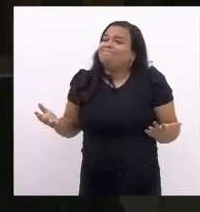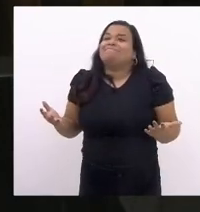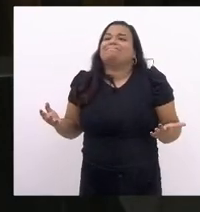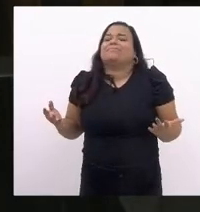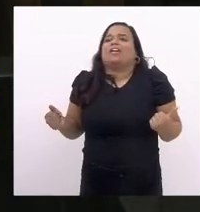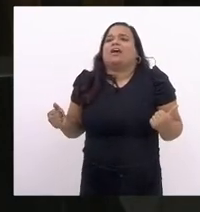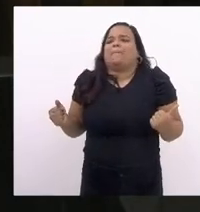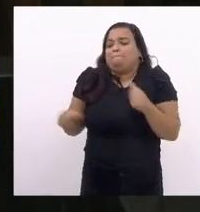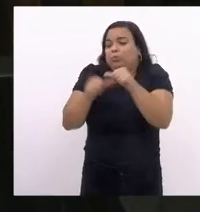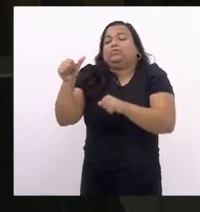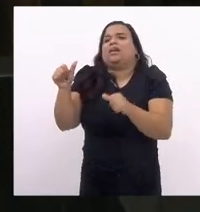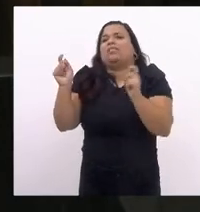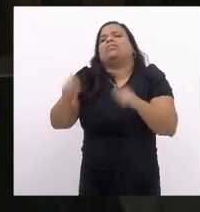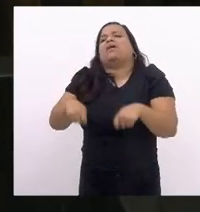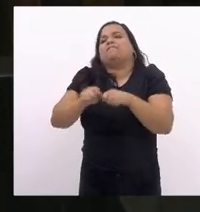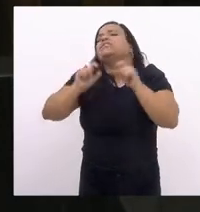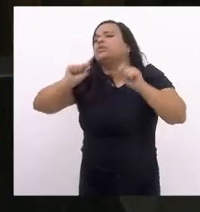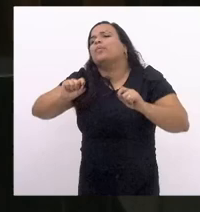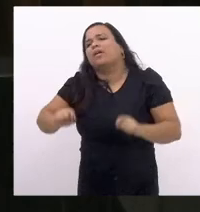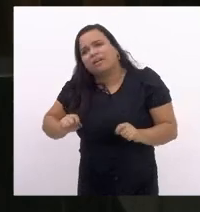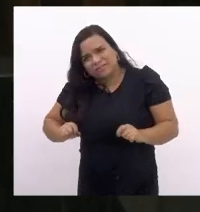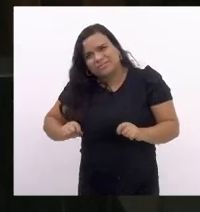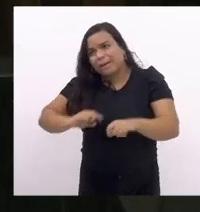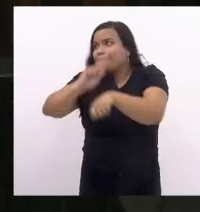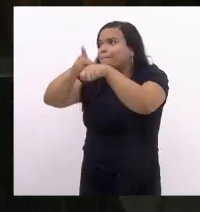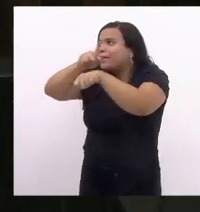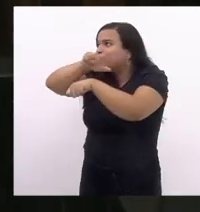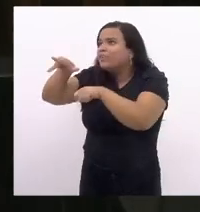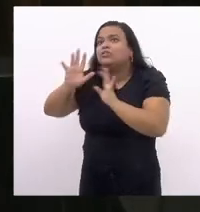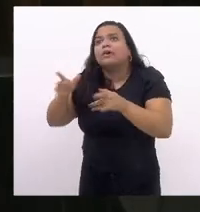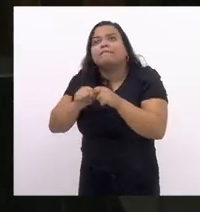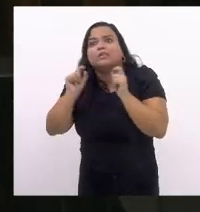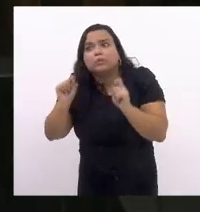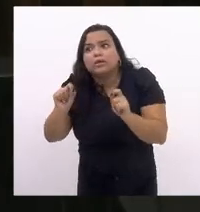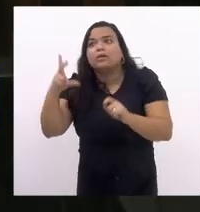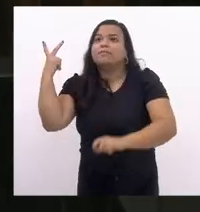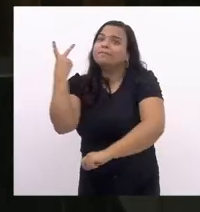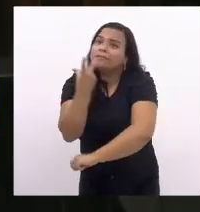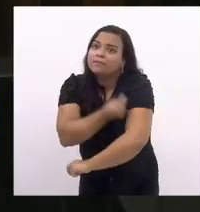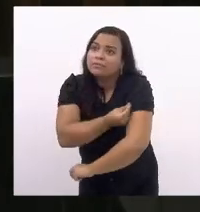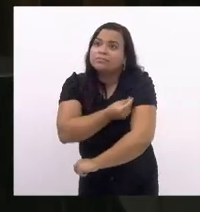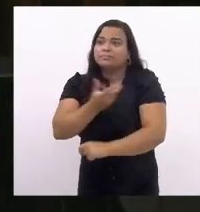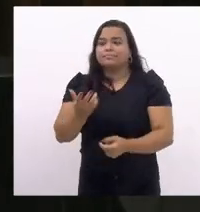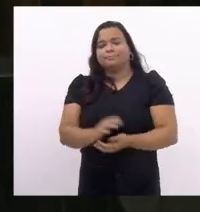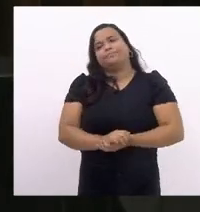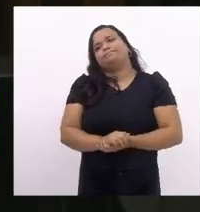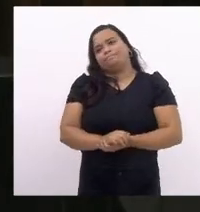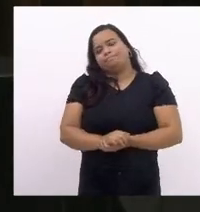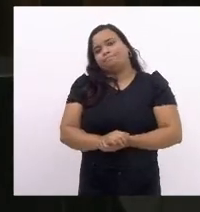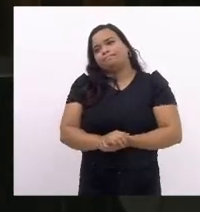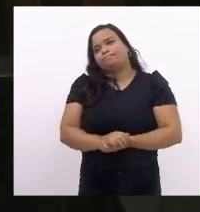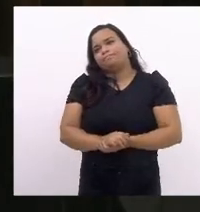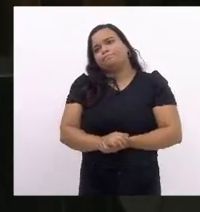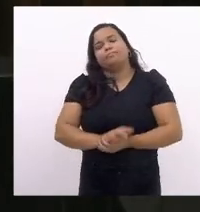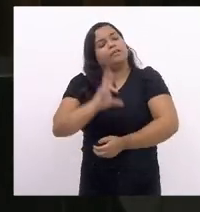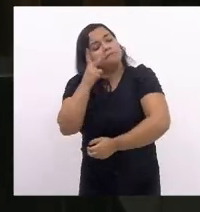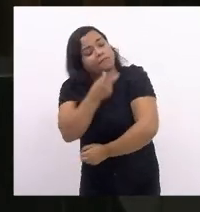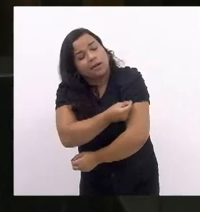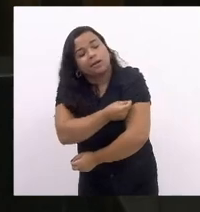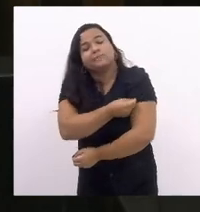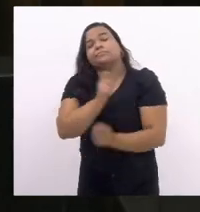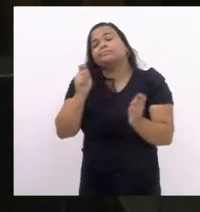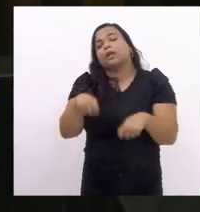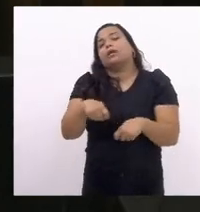reverter isso? O que a gente pode fazer que esses países já fizeram? Vacinar. O que a gente pode fazer